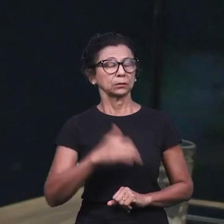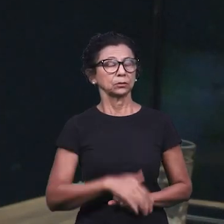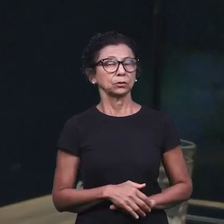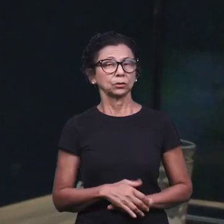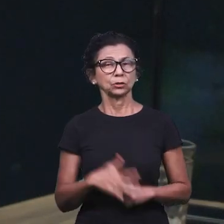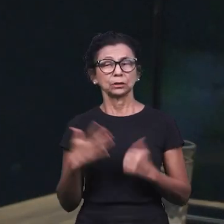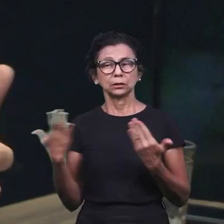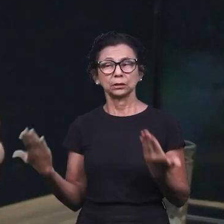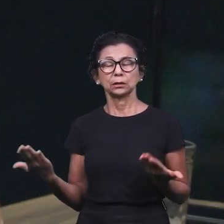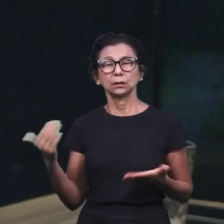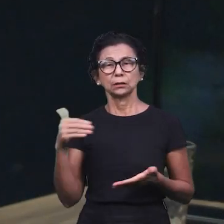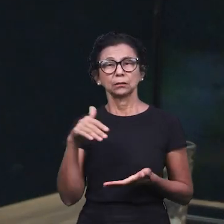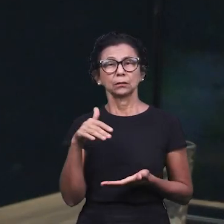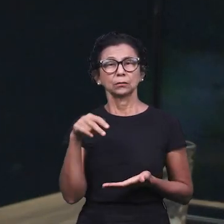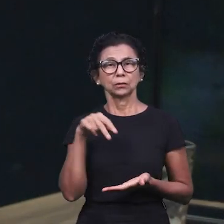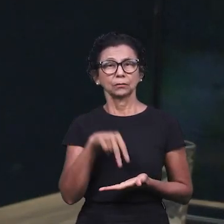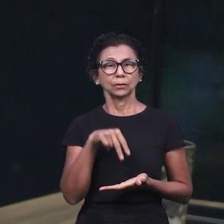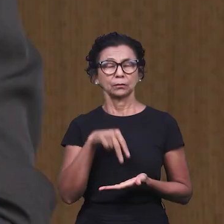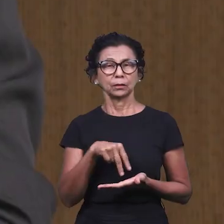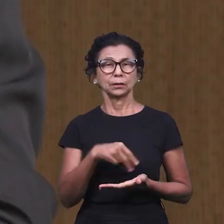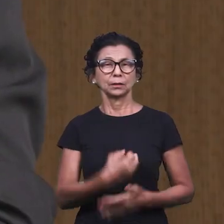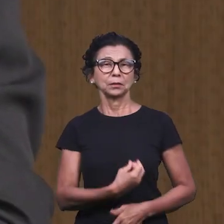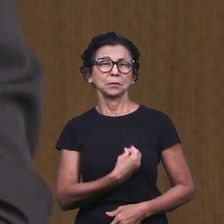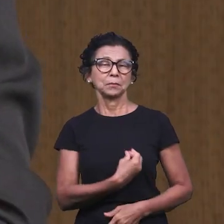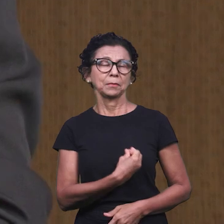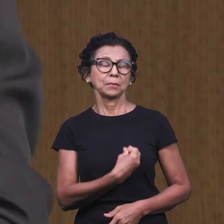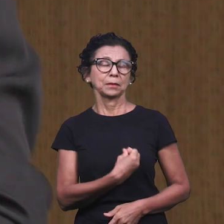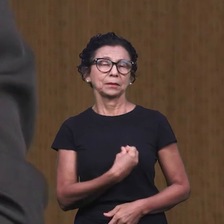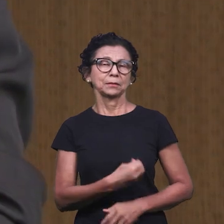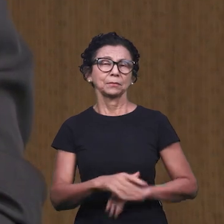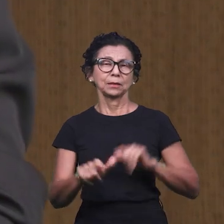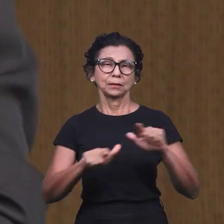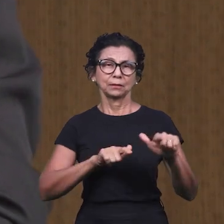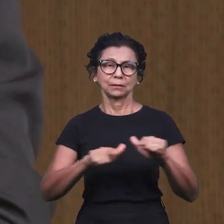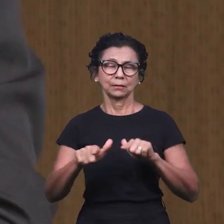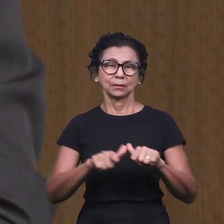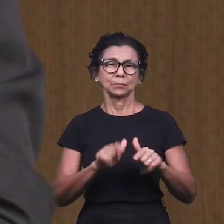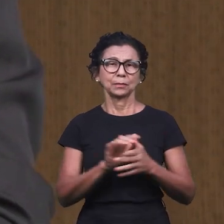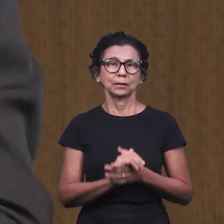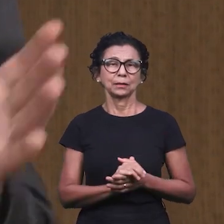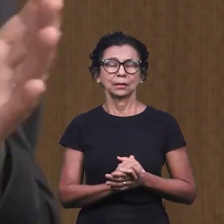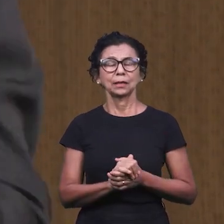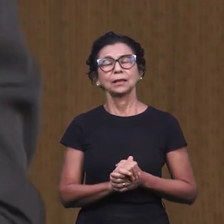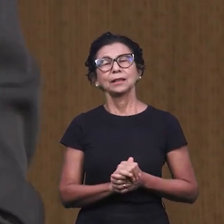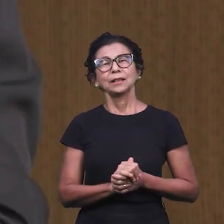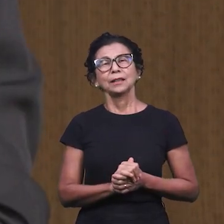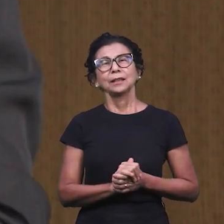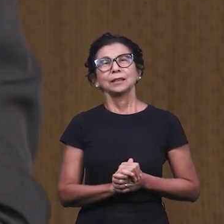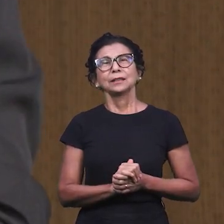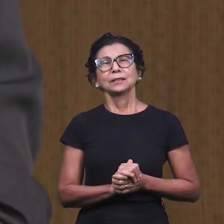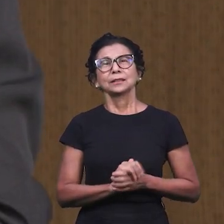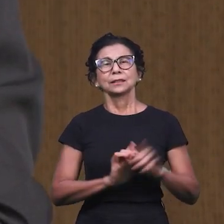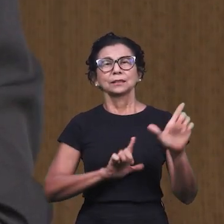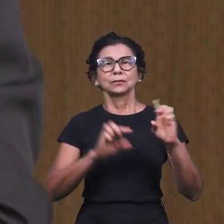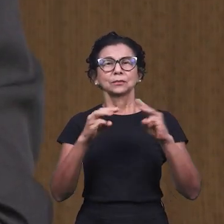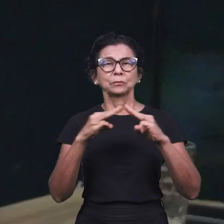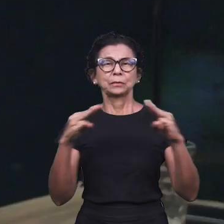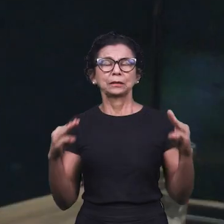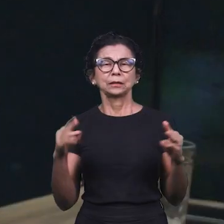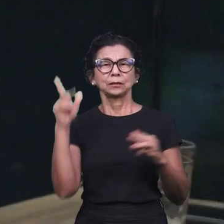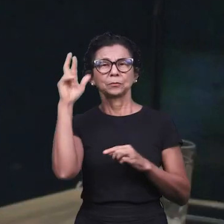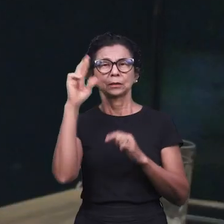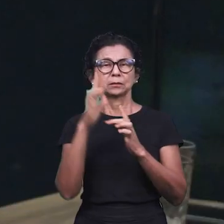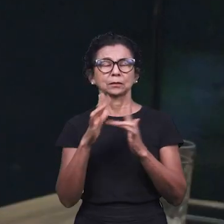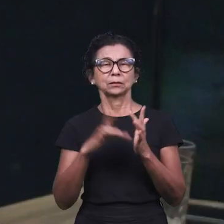TV Manaim. A paz do Senhor, pastor Edson. Paz do Senhor, pastor Fernando, pastor Marcos, paz do Senhor a todos.